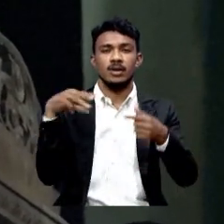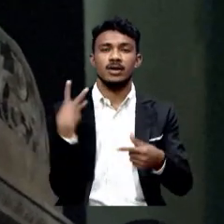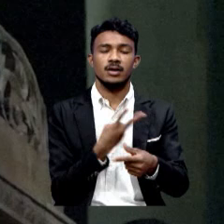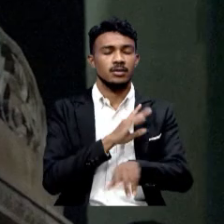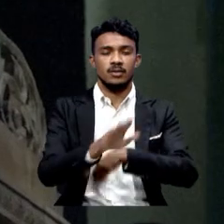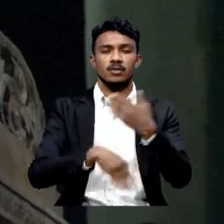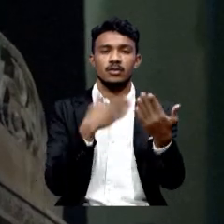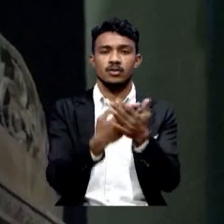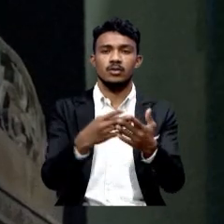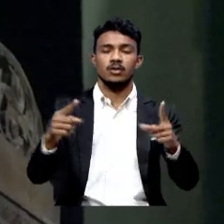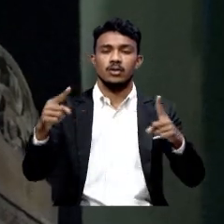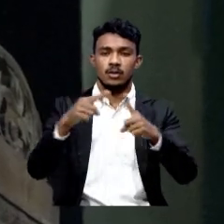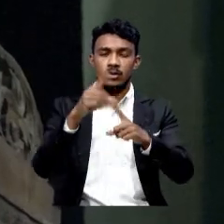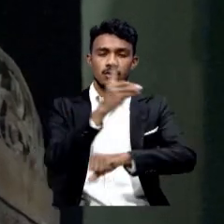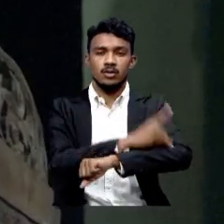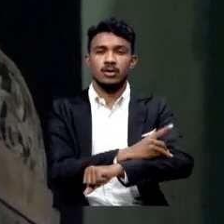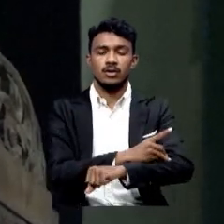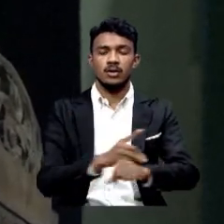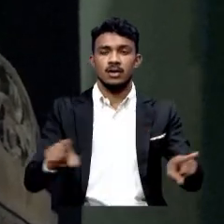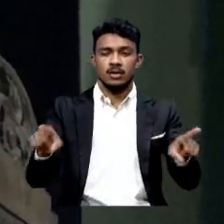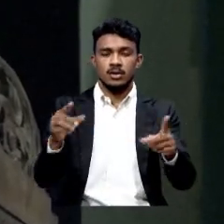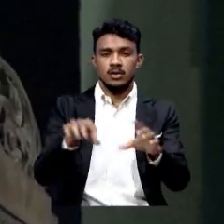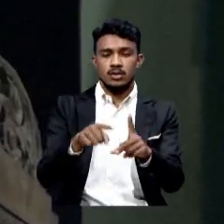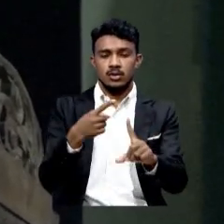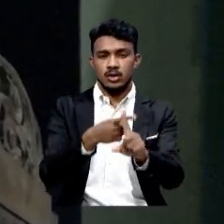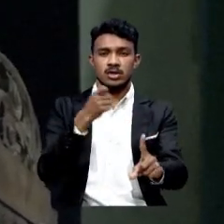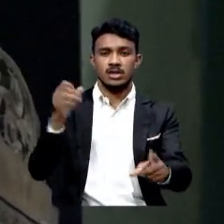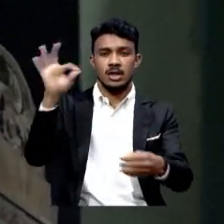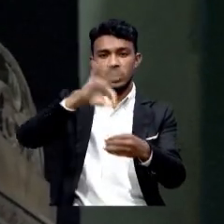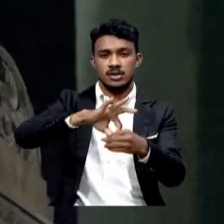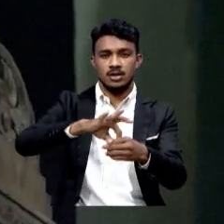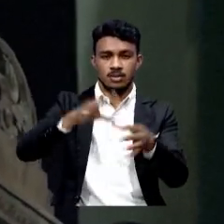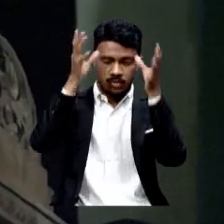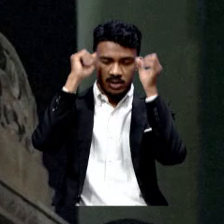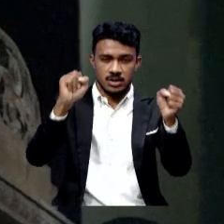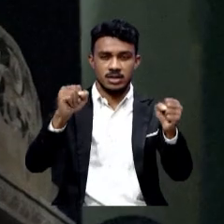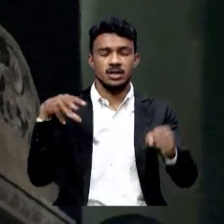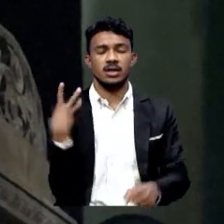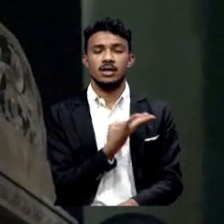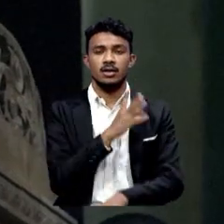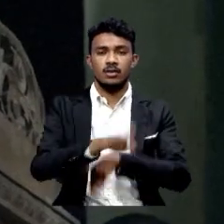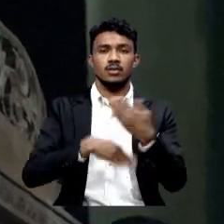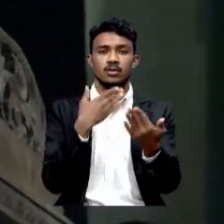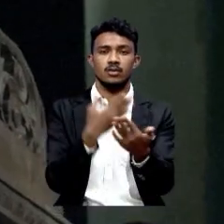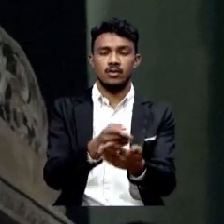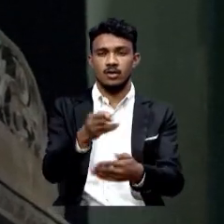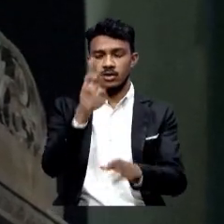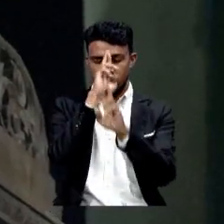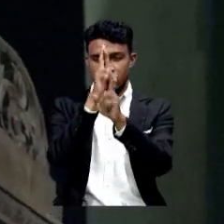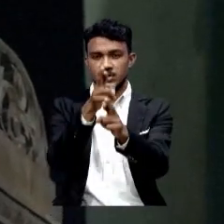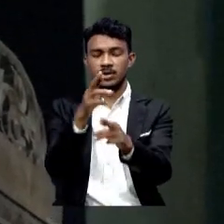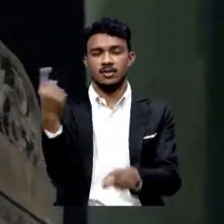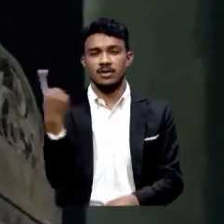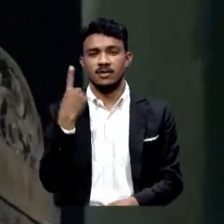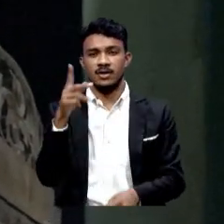dado. Lhe-se eleição presidencial, não temos, e está o todo, tem que estar na fati,